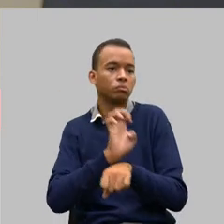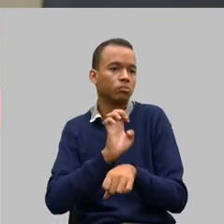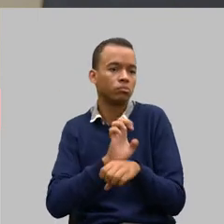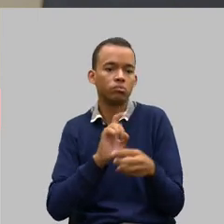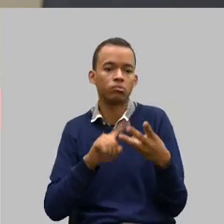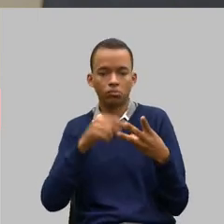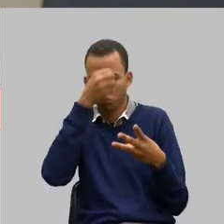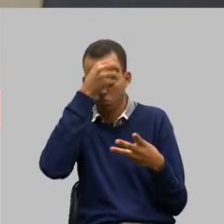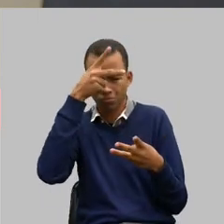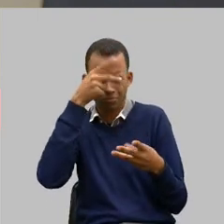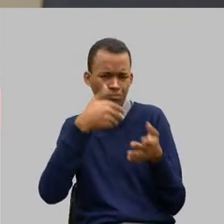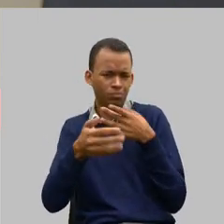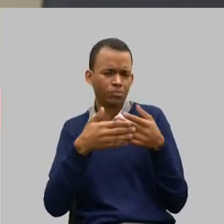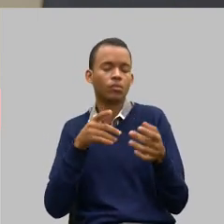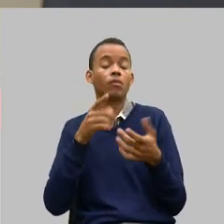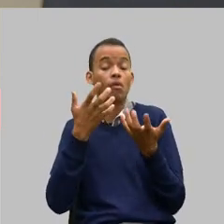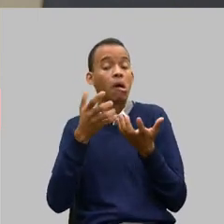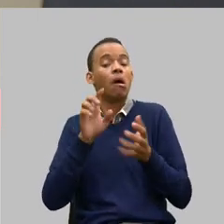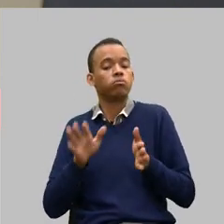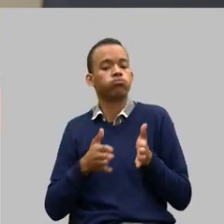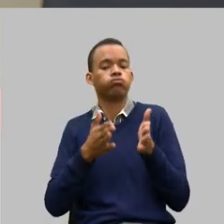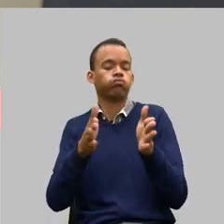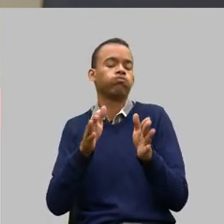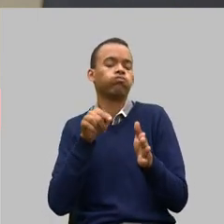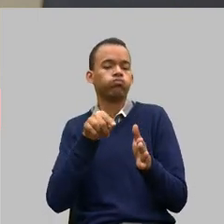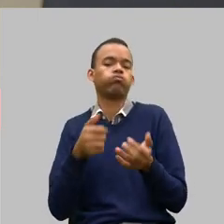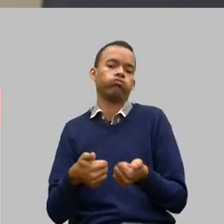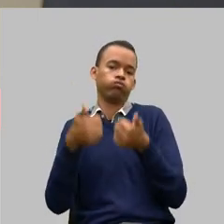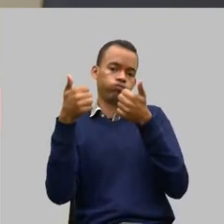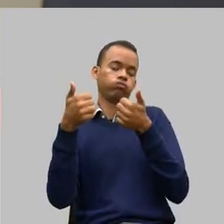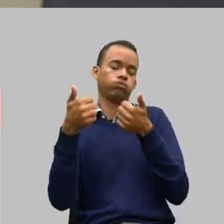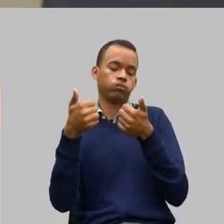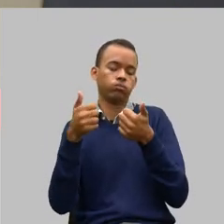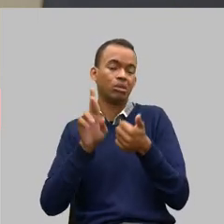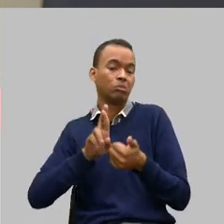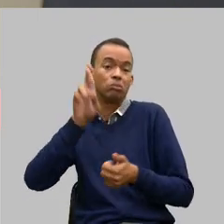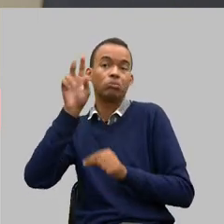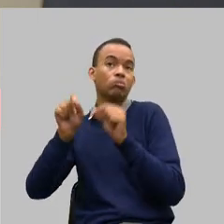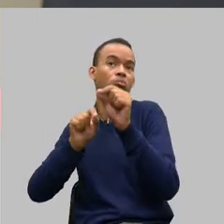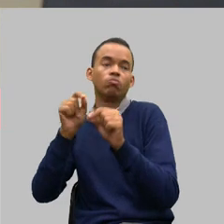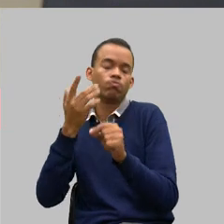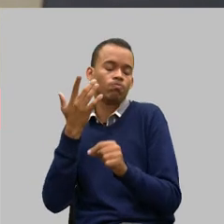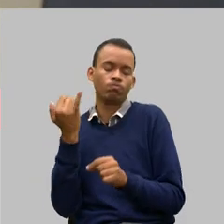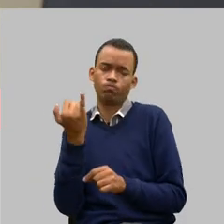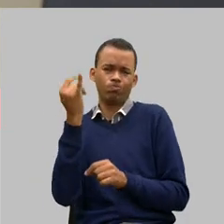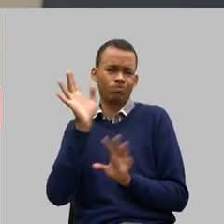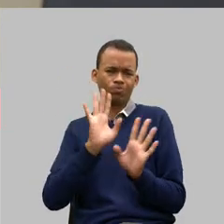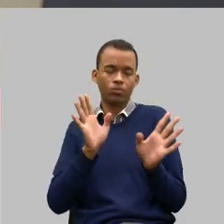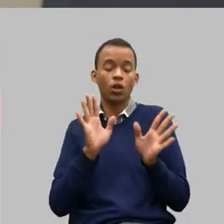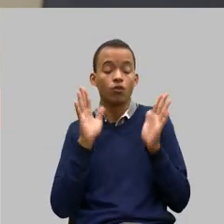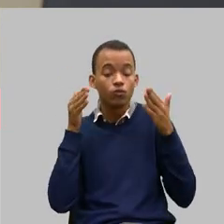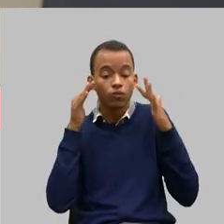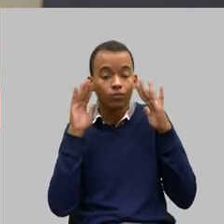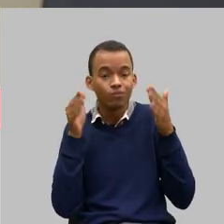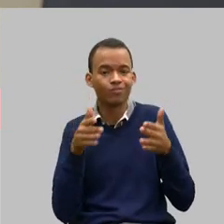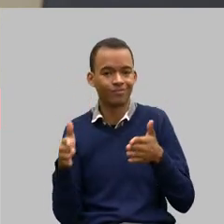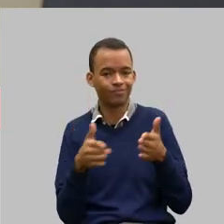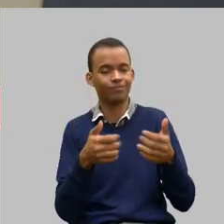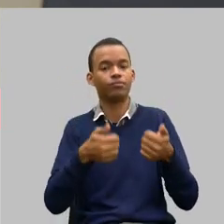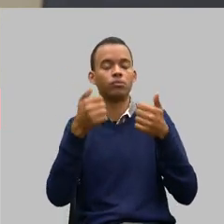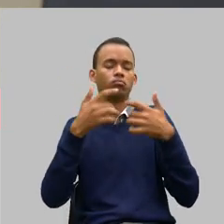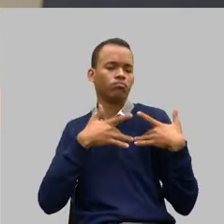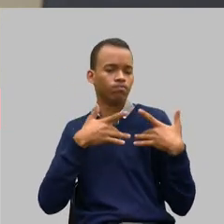ter né quer ter uma estrada com qualidade né então esse diálogo tem sido importante eu me coloco à disposição para essa demanda e outras que porventura